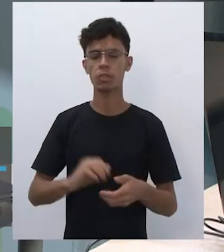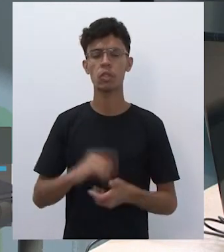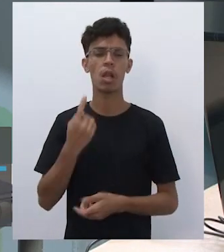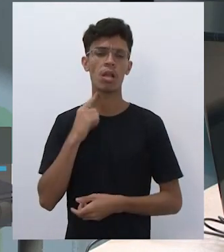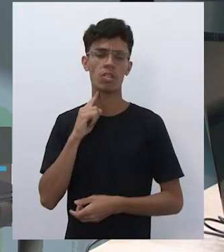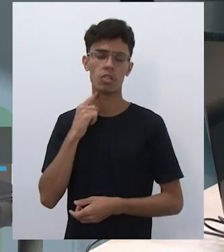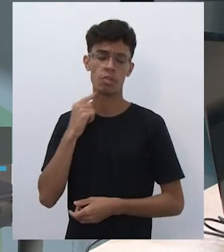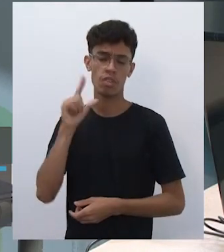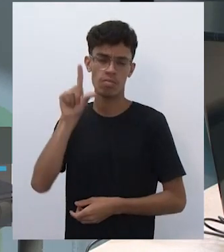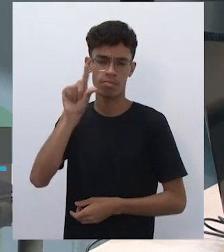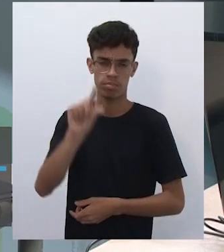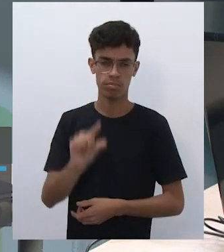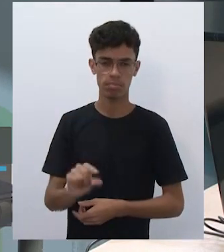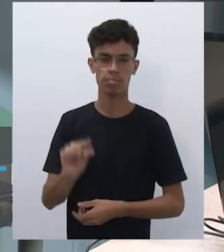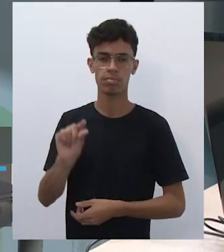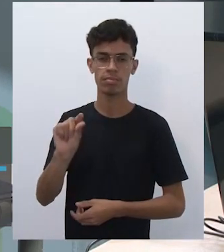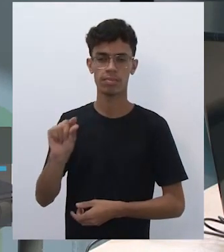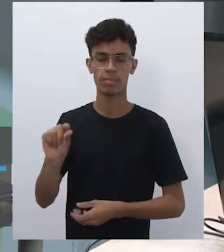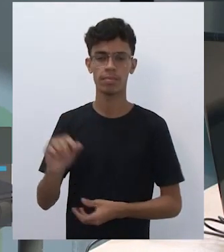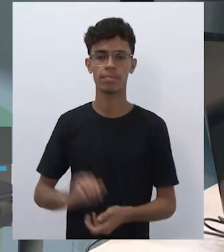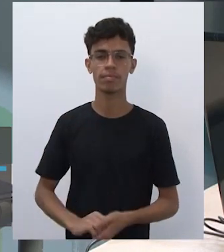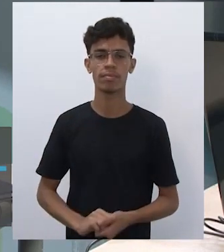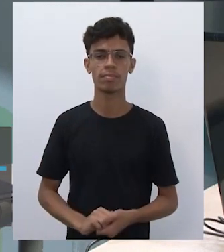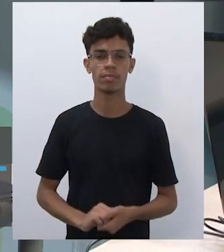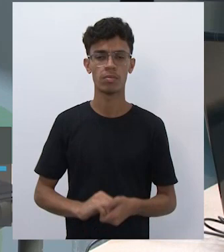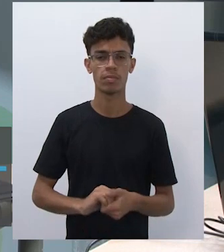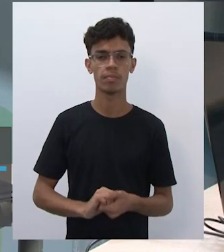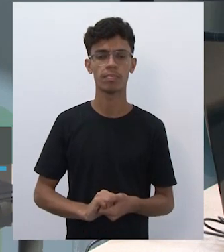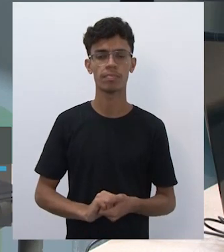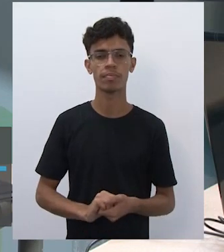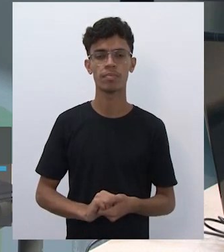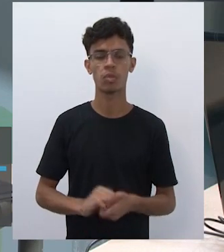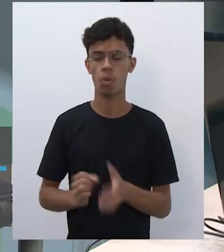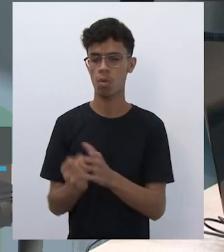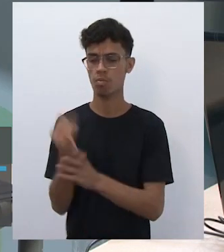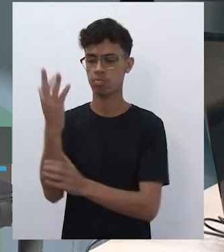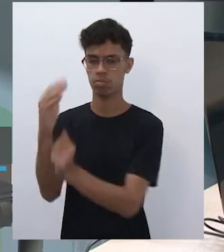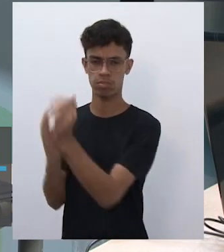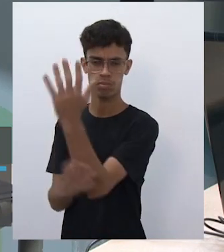de lixo, né, no caso aí, no meio